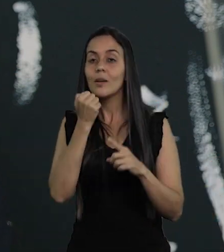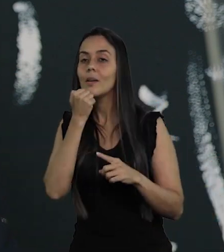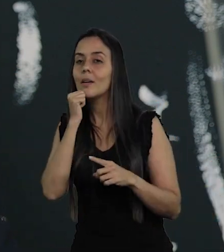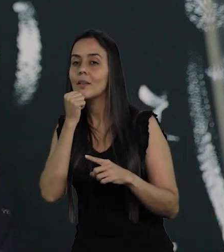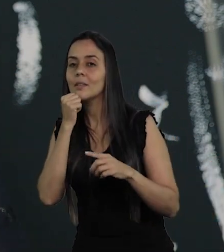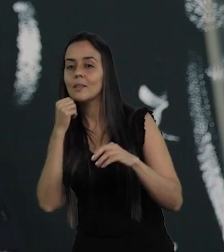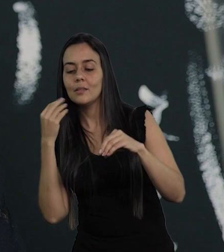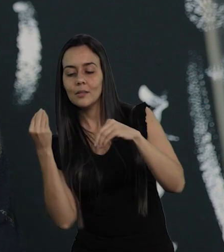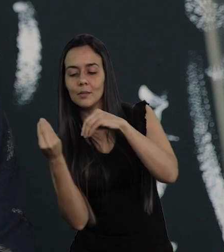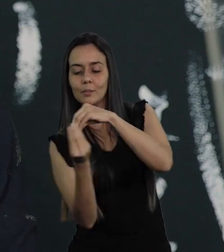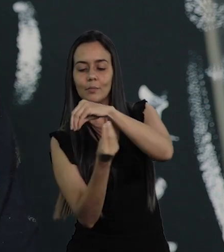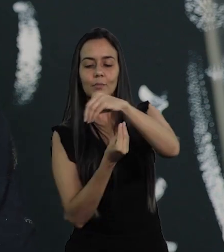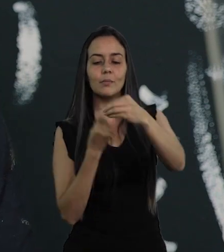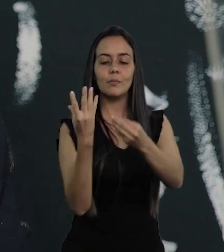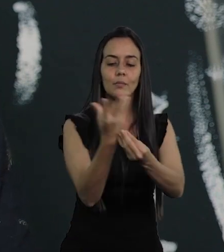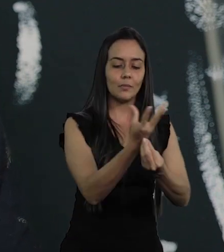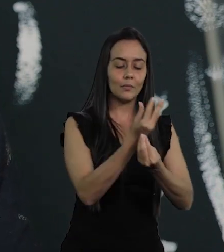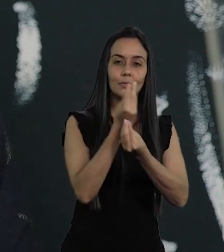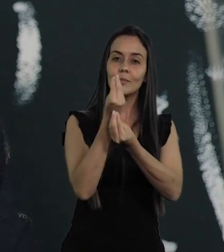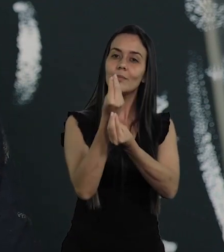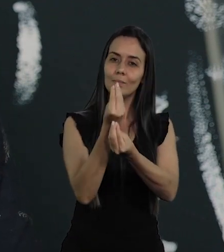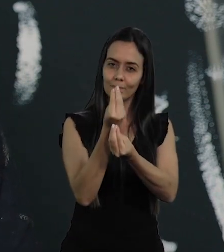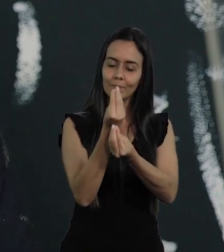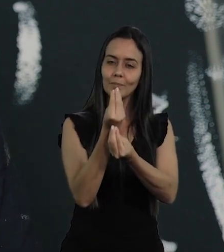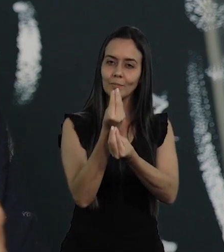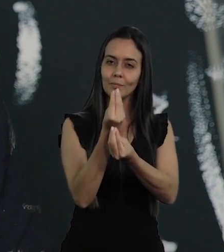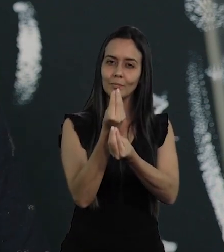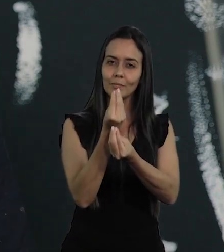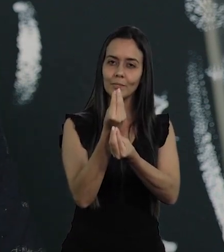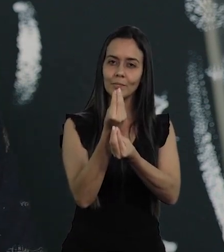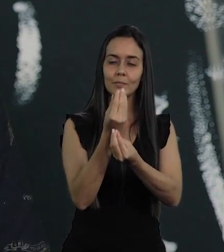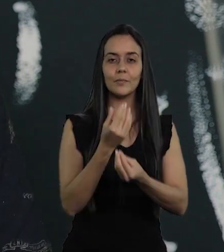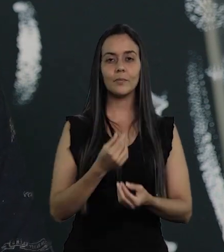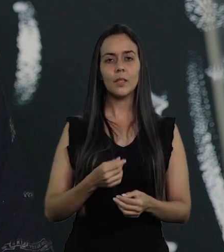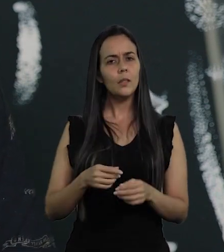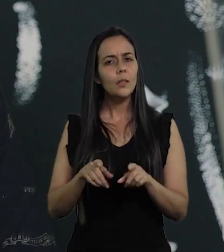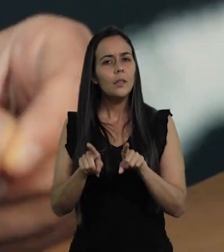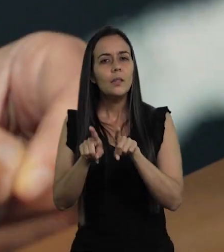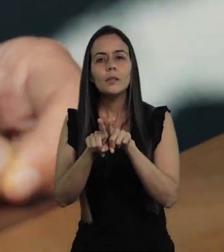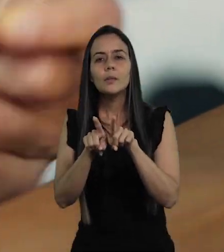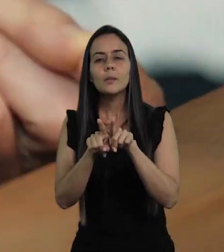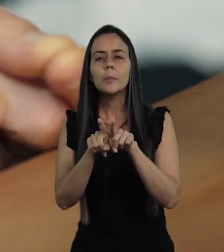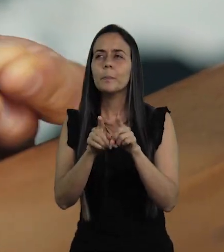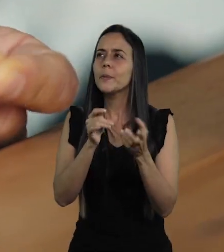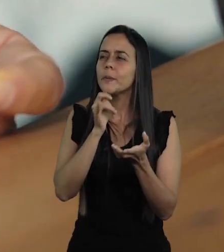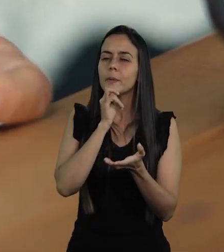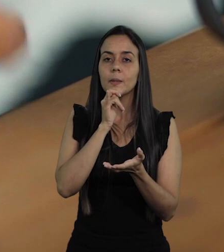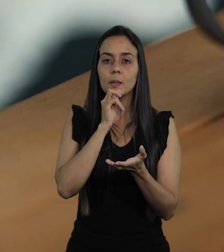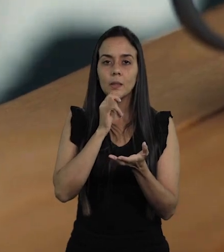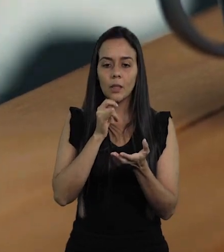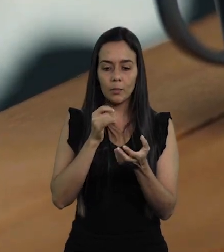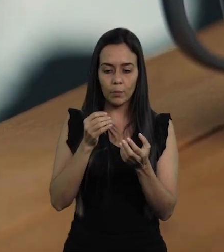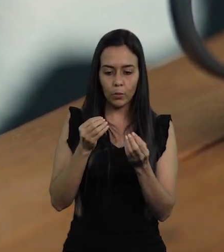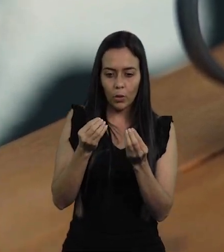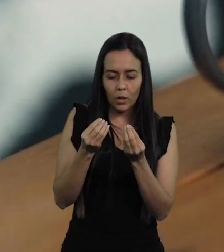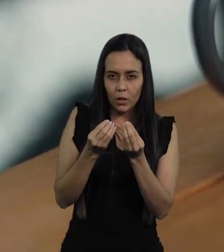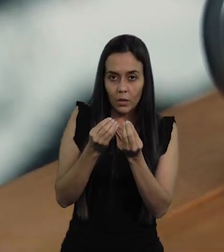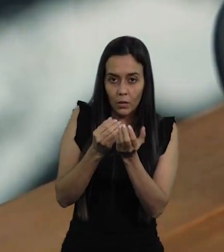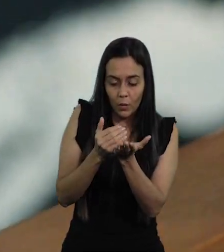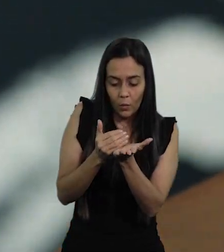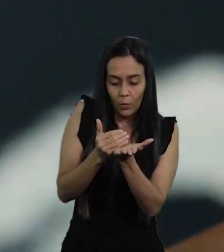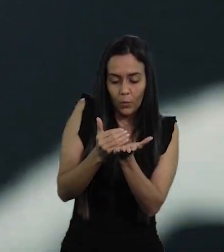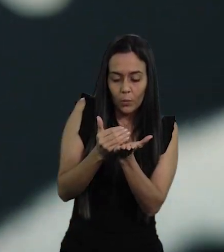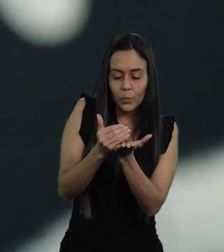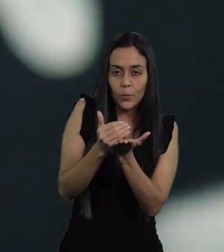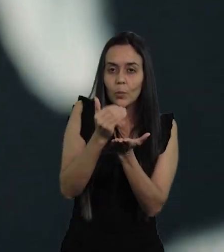uma coisa que muitas vezes são as coisas que são o começo, né? O estopim